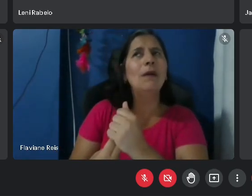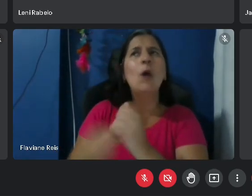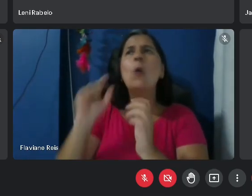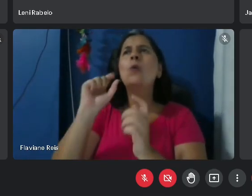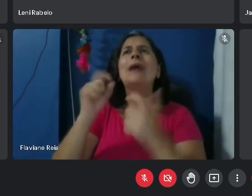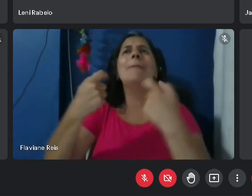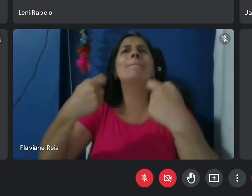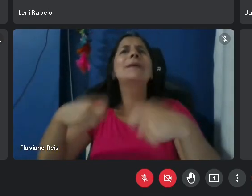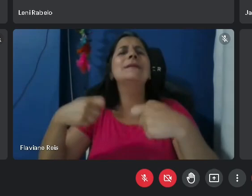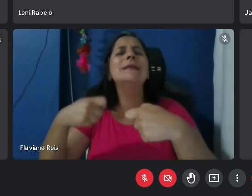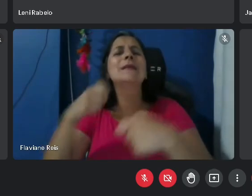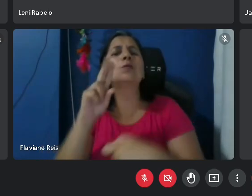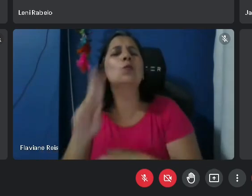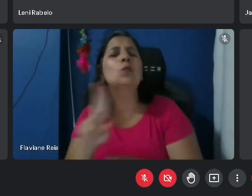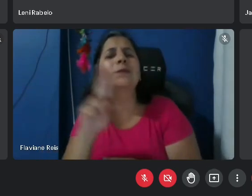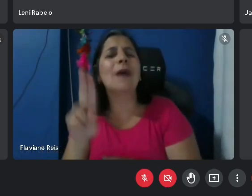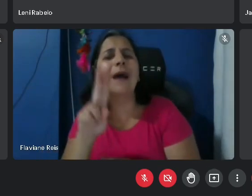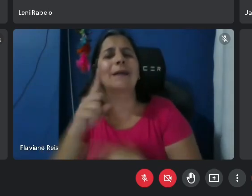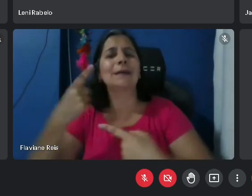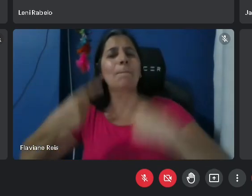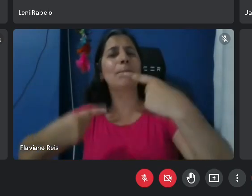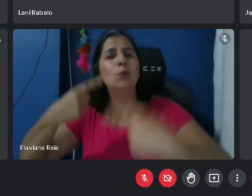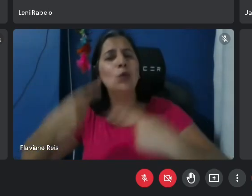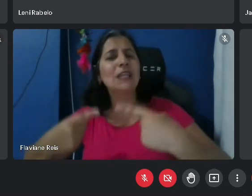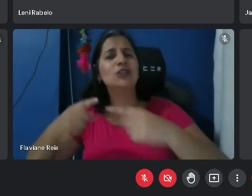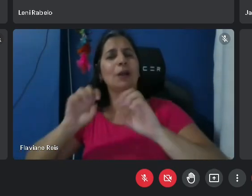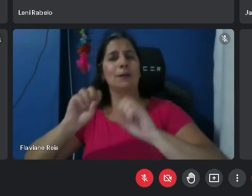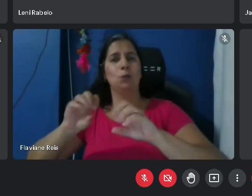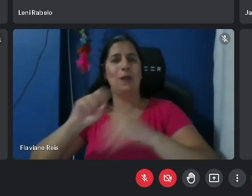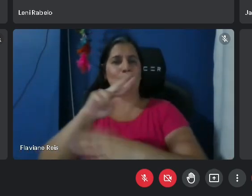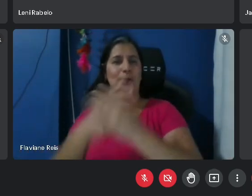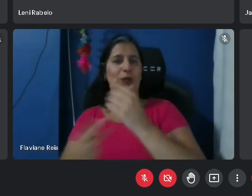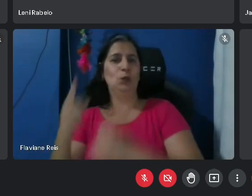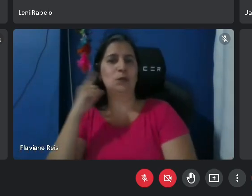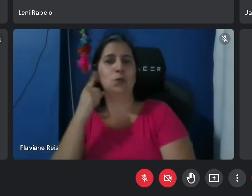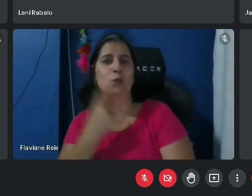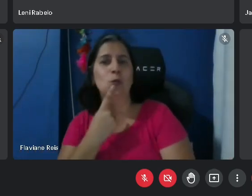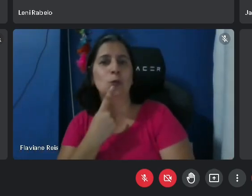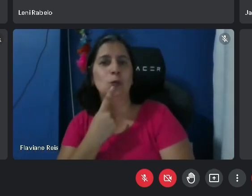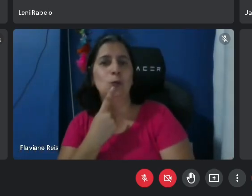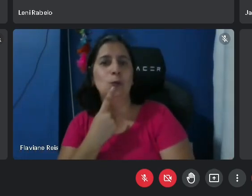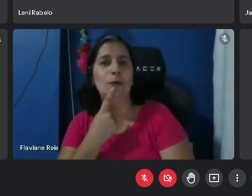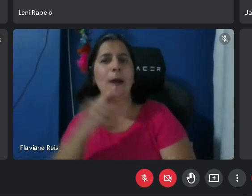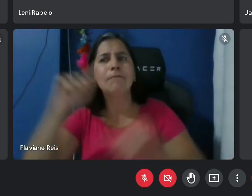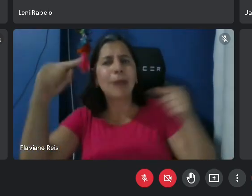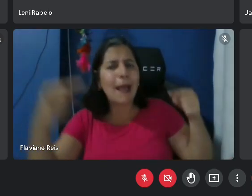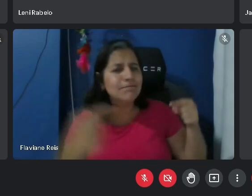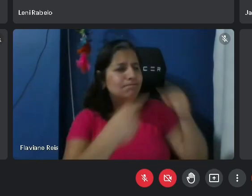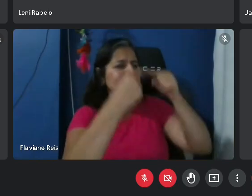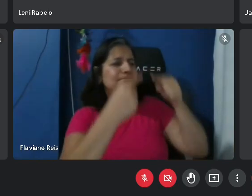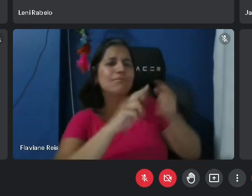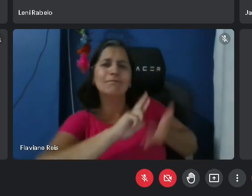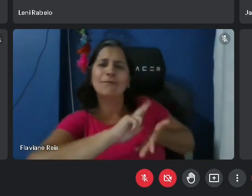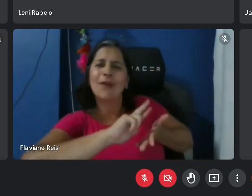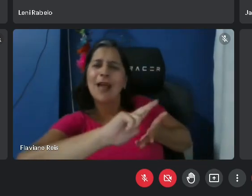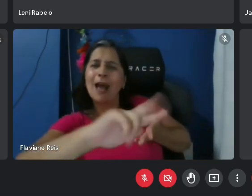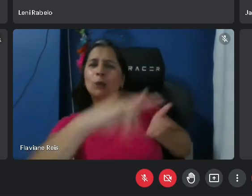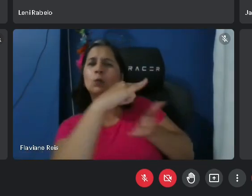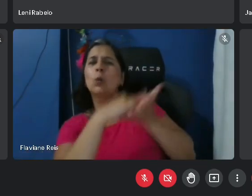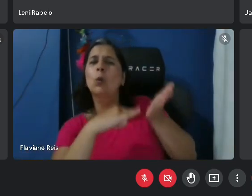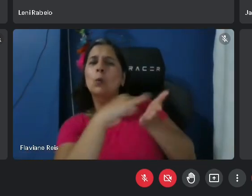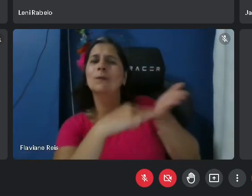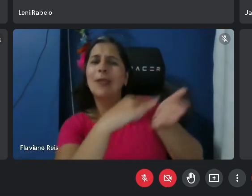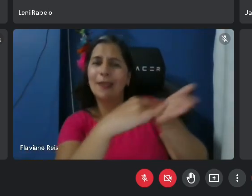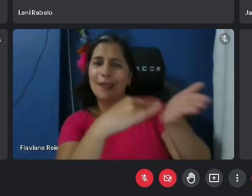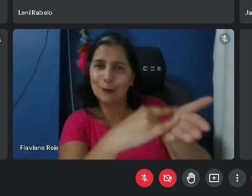no perfil do professor surdo, no perfil da educação bilíngue, é necessário que use políticas no ensino bilíngue para surdos. E isso